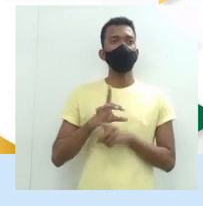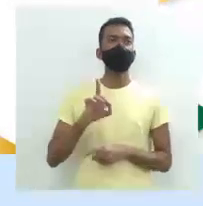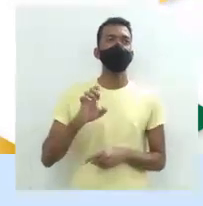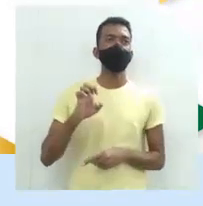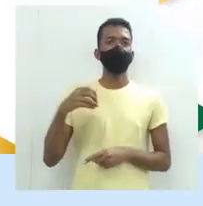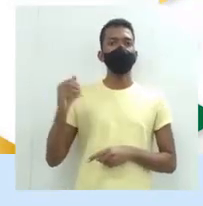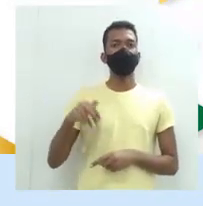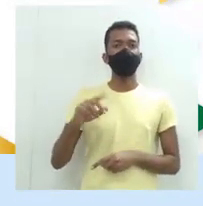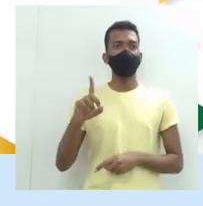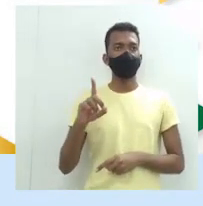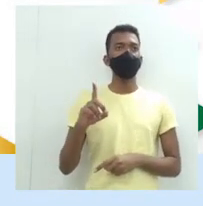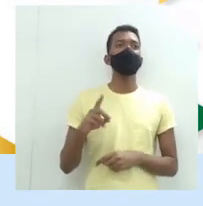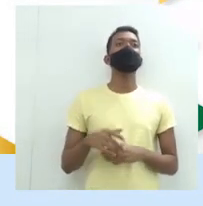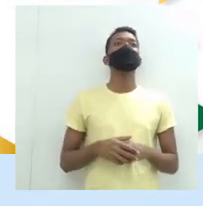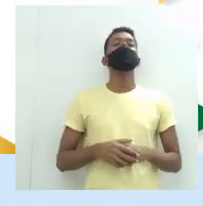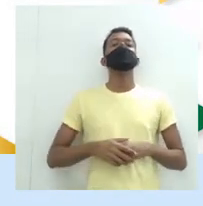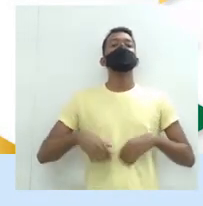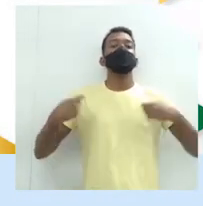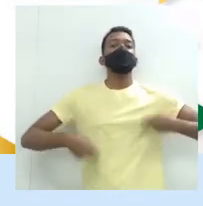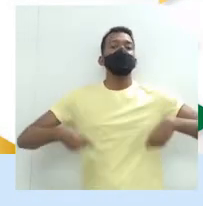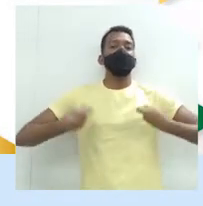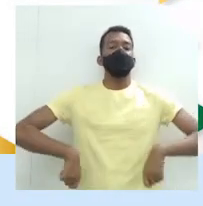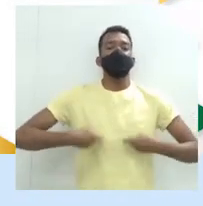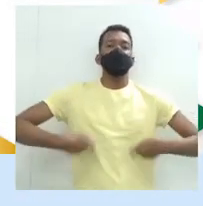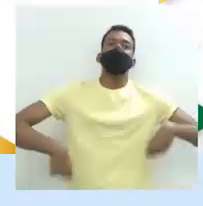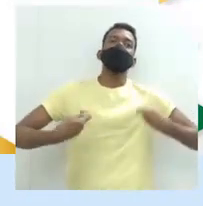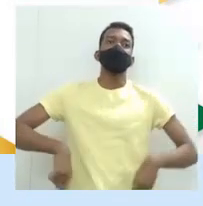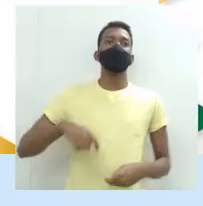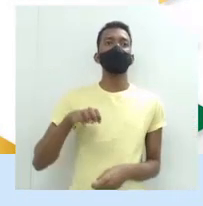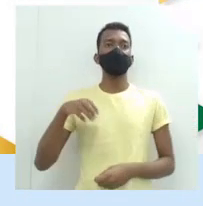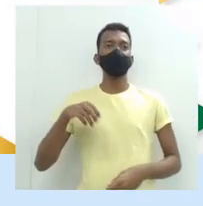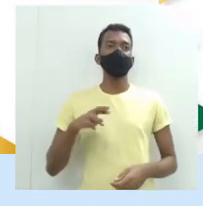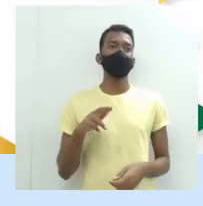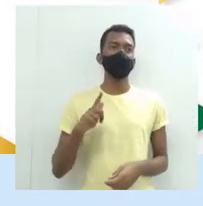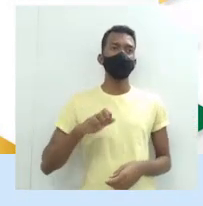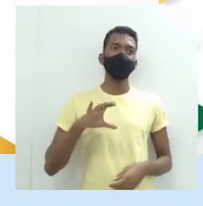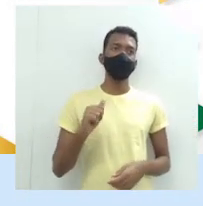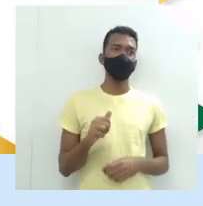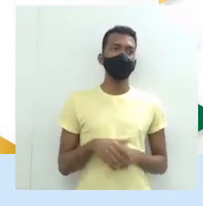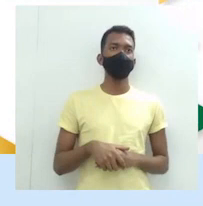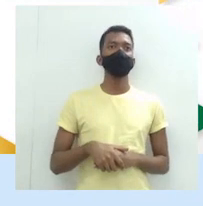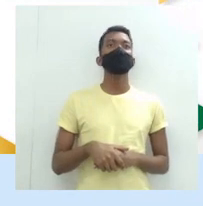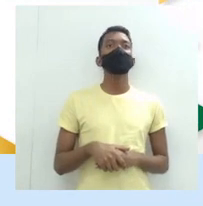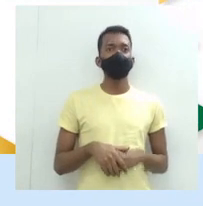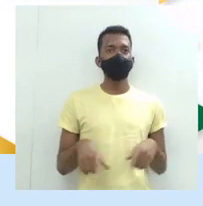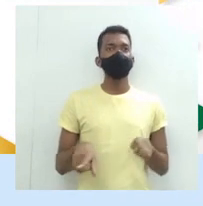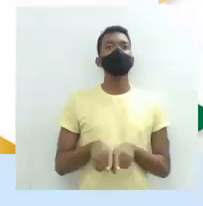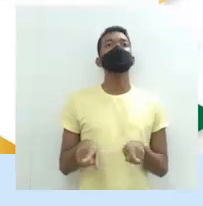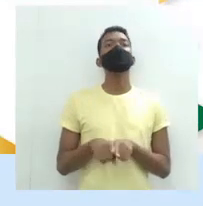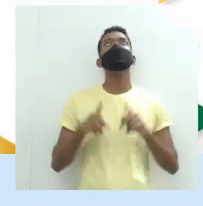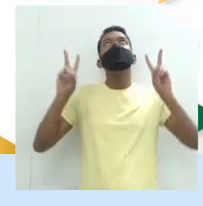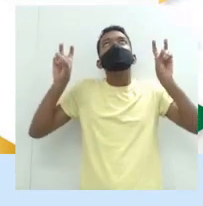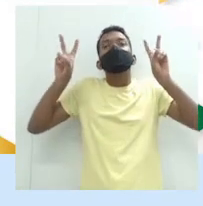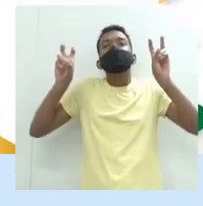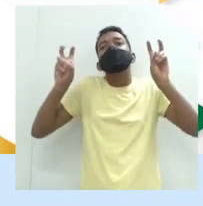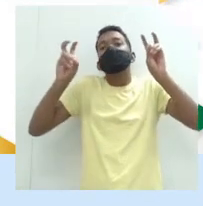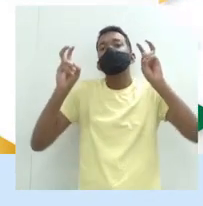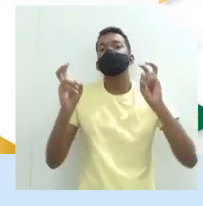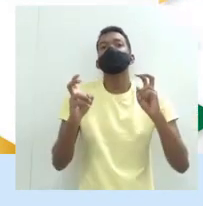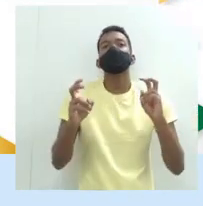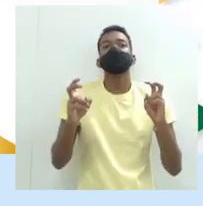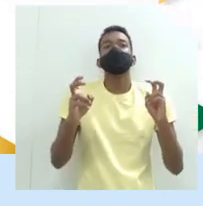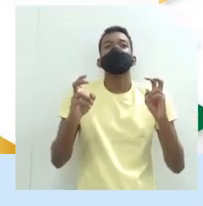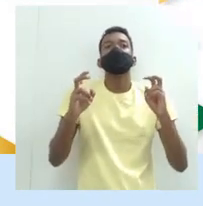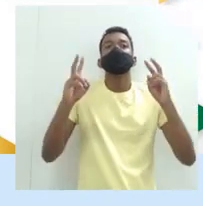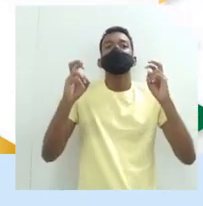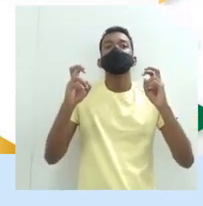demanda, né, a quantidade, e emergency, emergência. Tem a helplines, que a gente chama de linhas ou